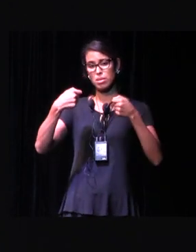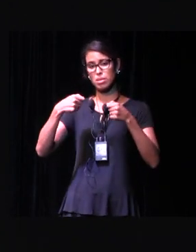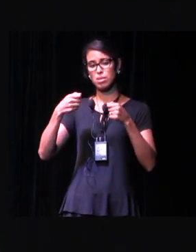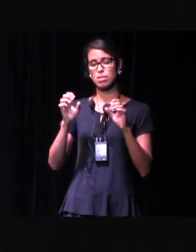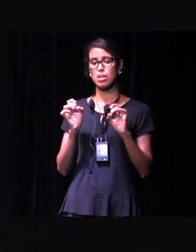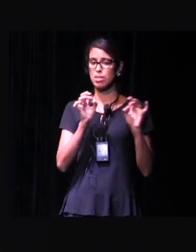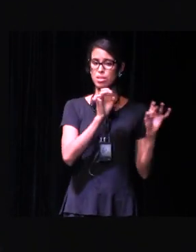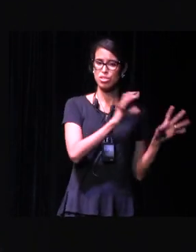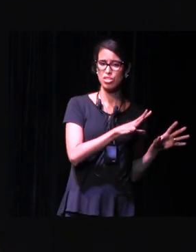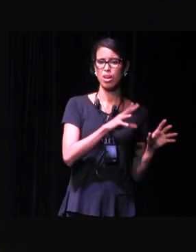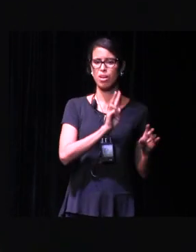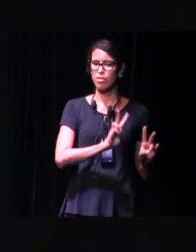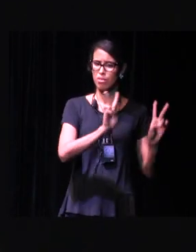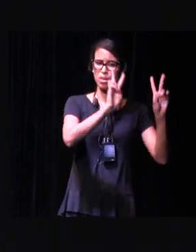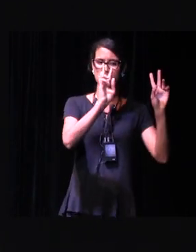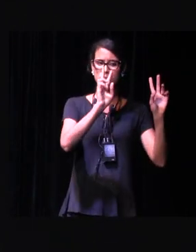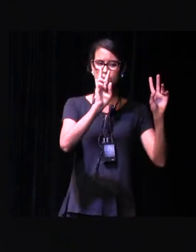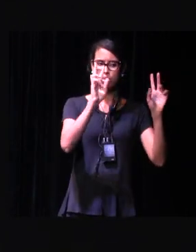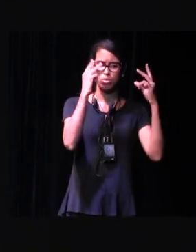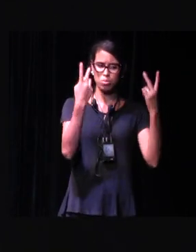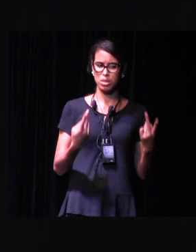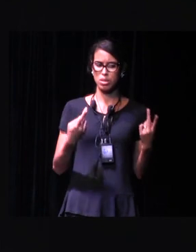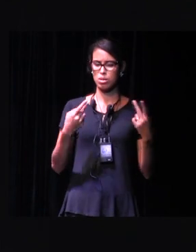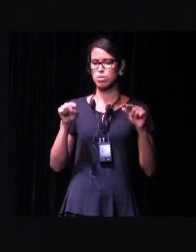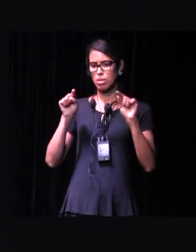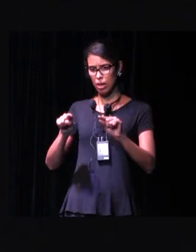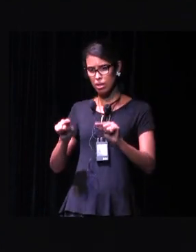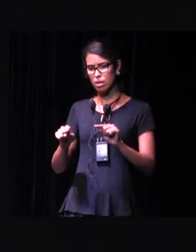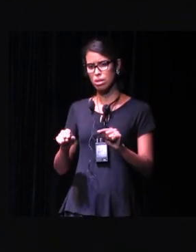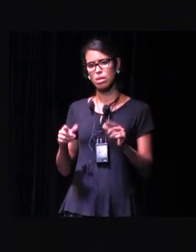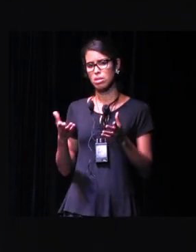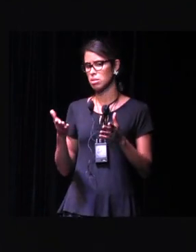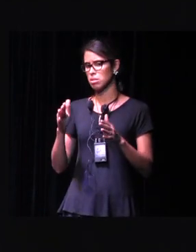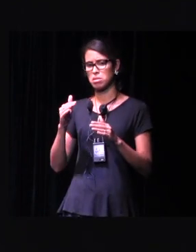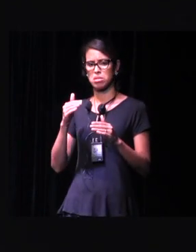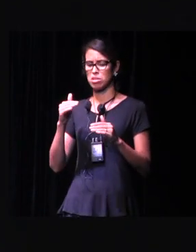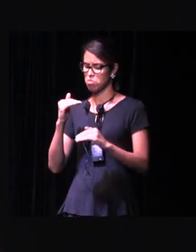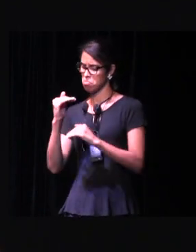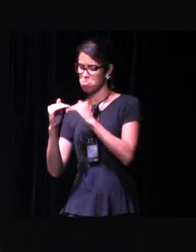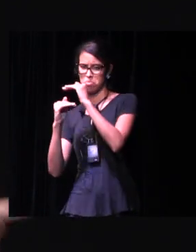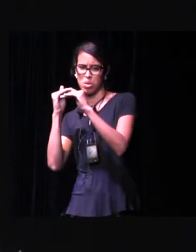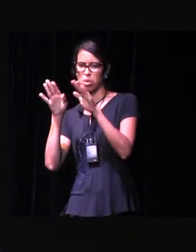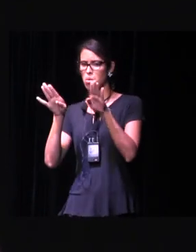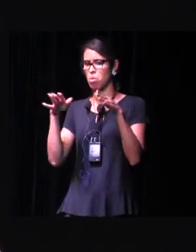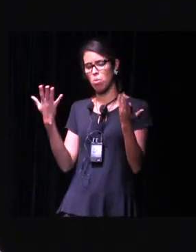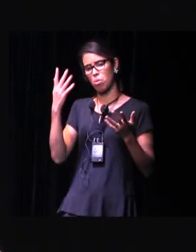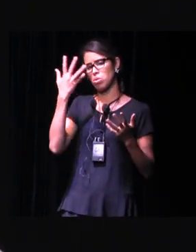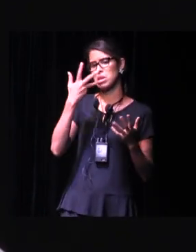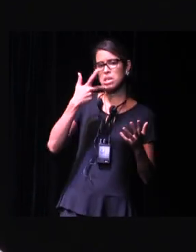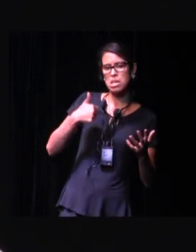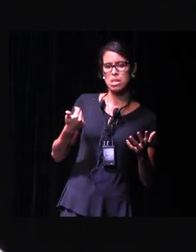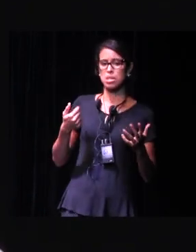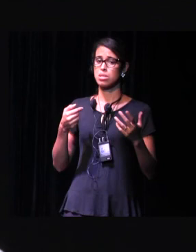deixando por trás de tudo sempre esses valores humanos presentes, sejam das escalas, sejam das crianças,